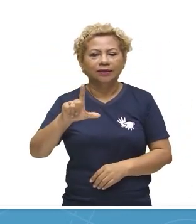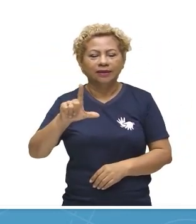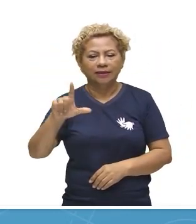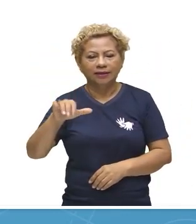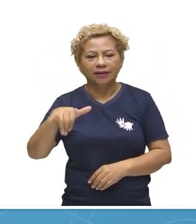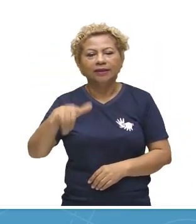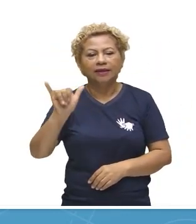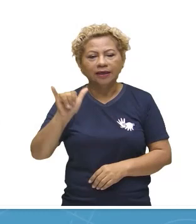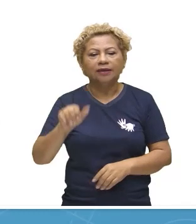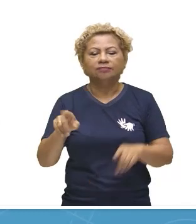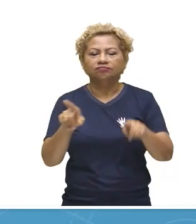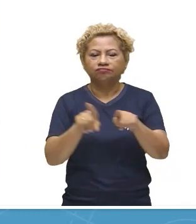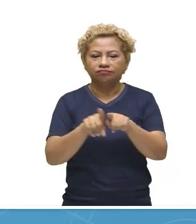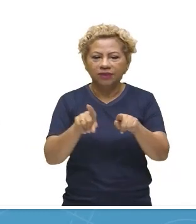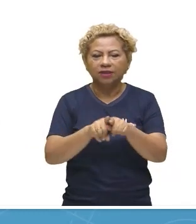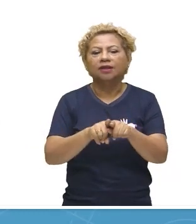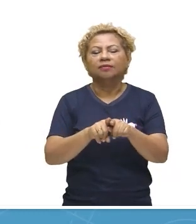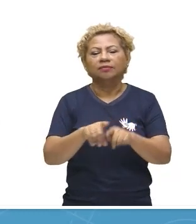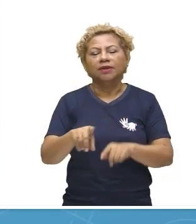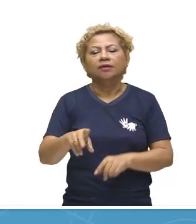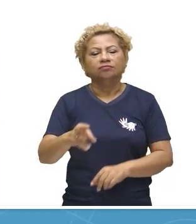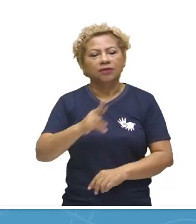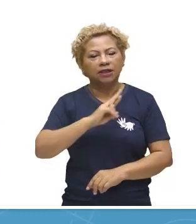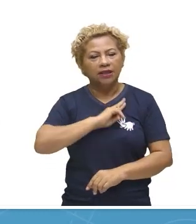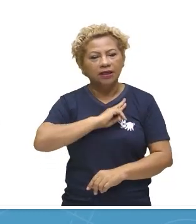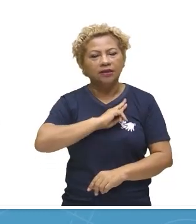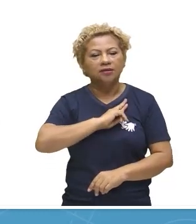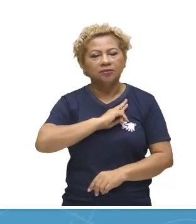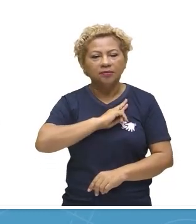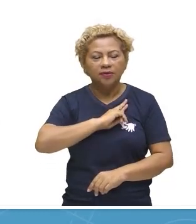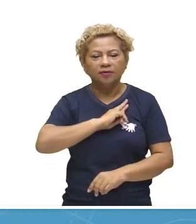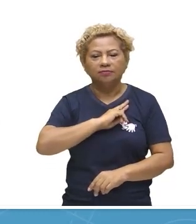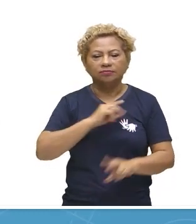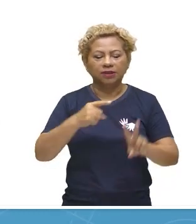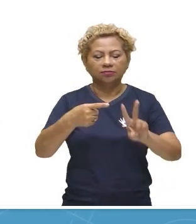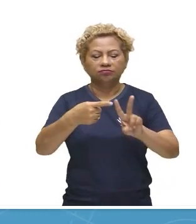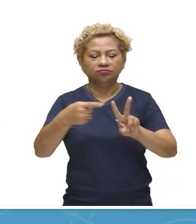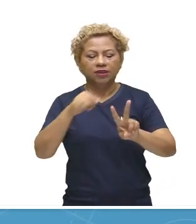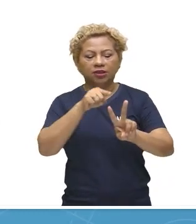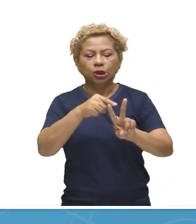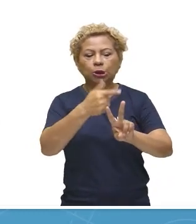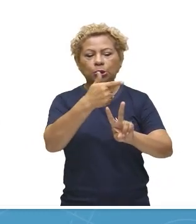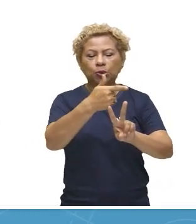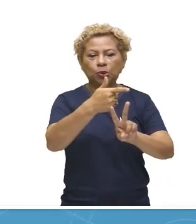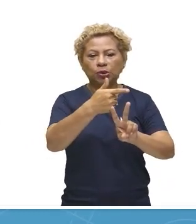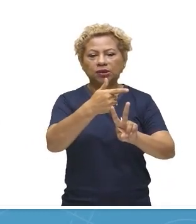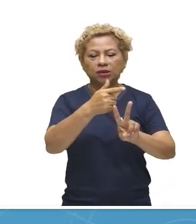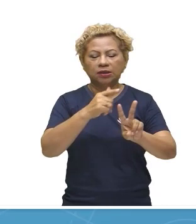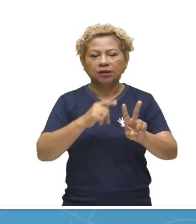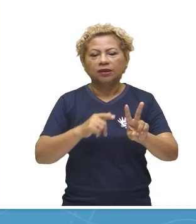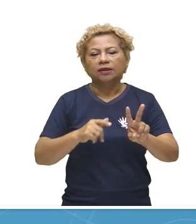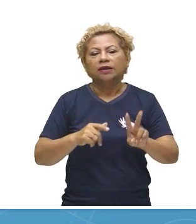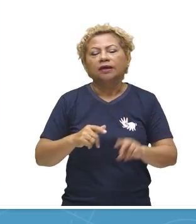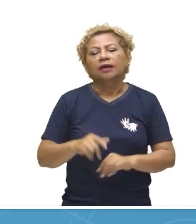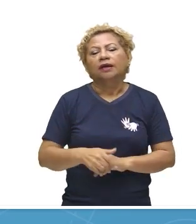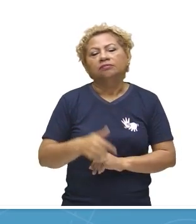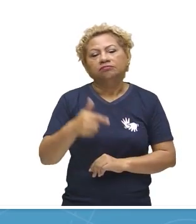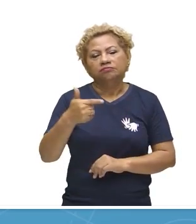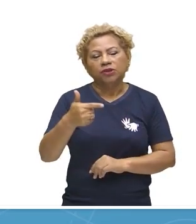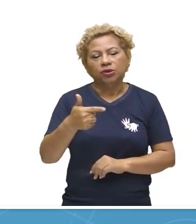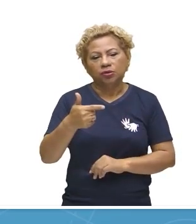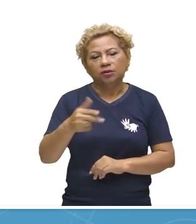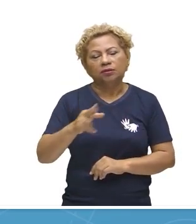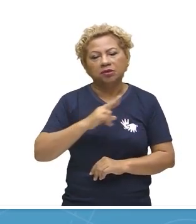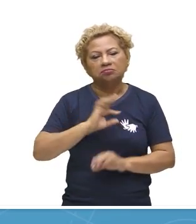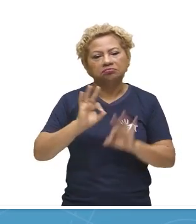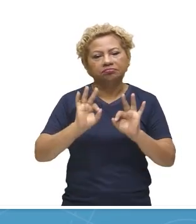a 2 vezes 2, que é igual a 4, né? Então a raiz quadrada de 4, acho que é 2, né, que ela